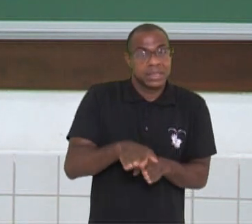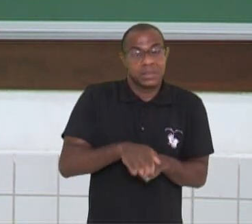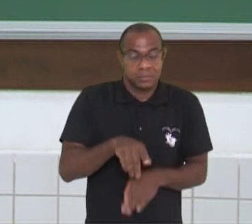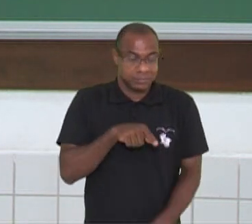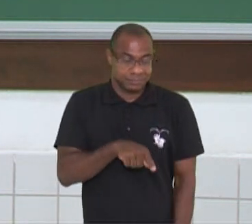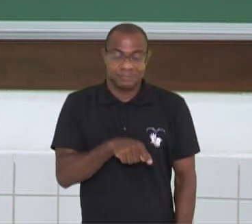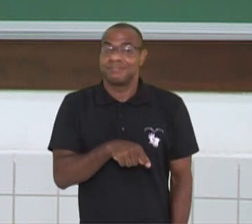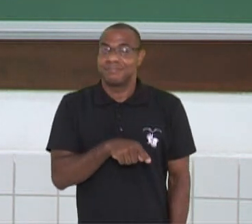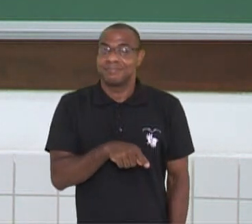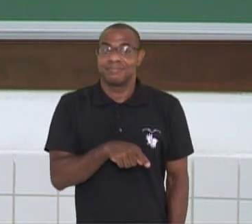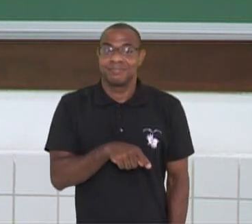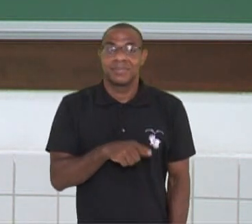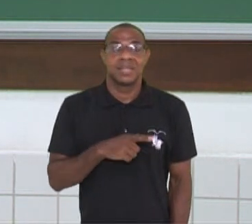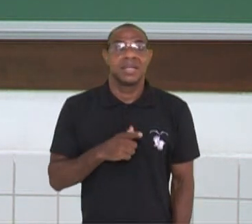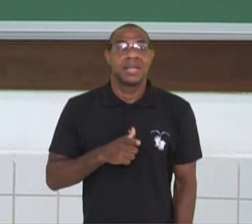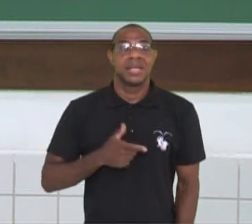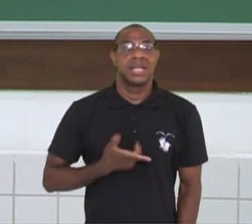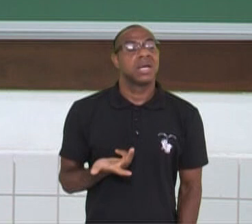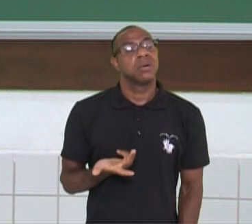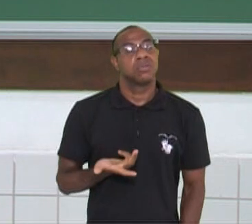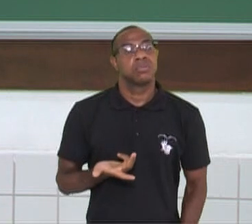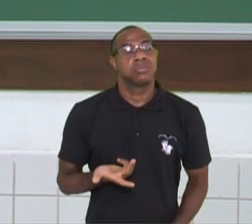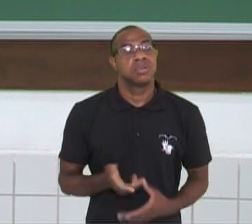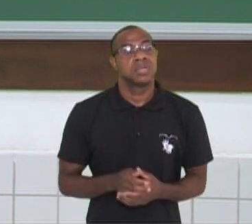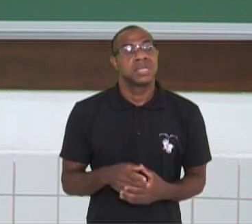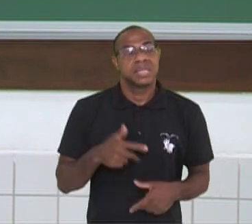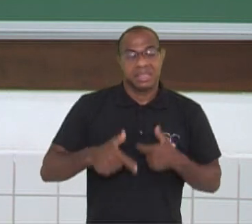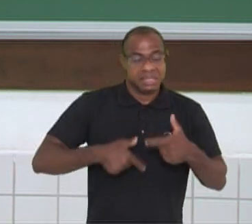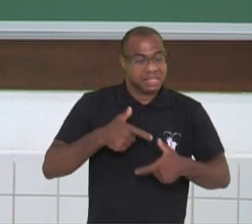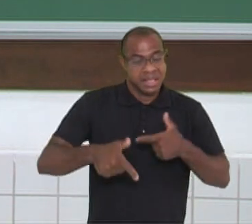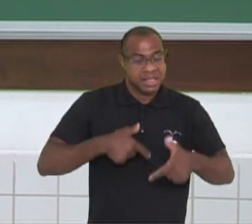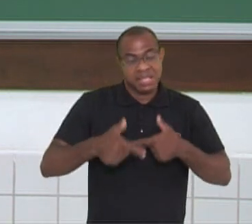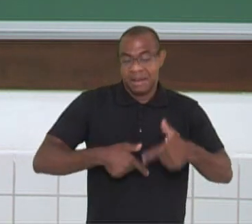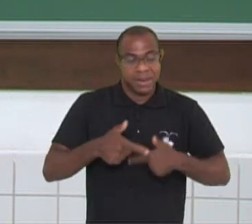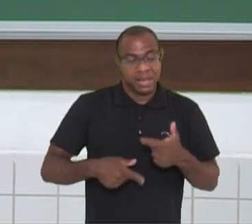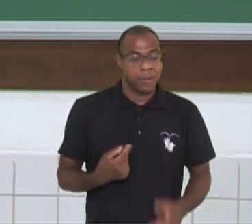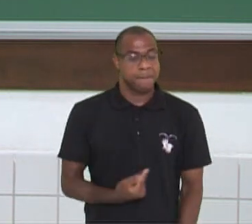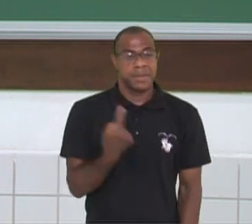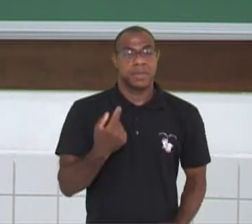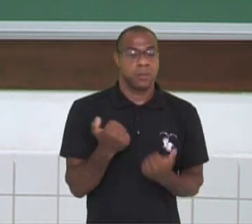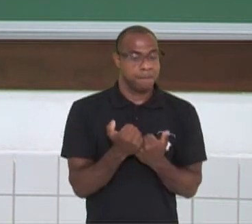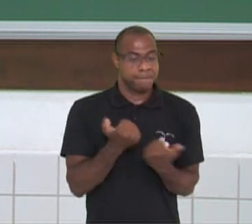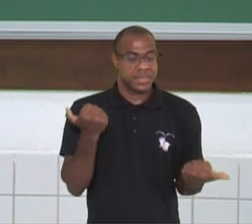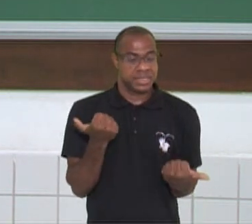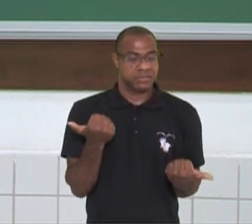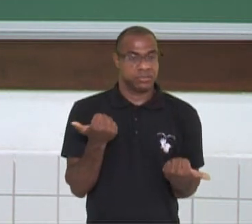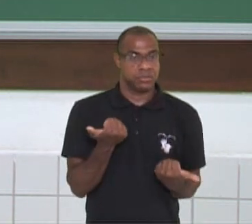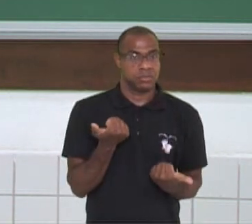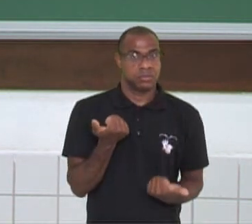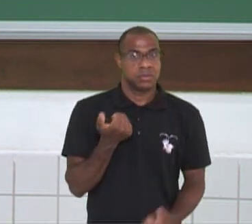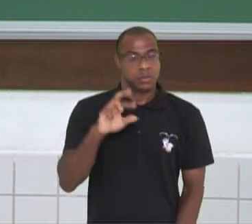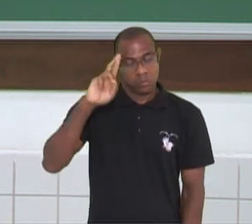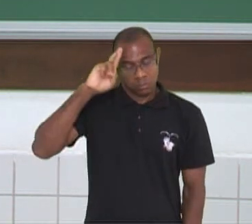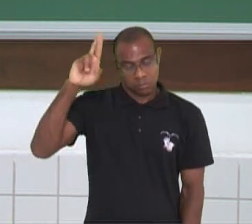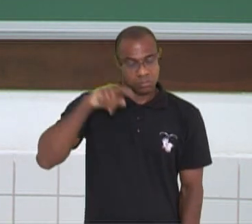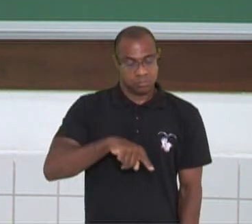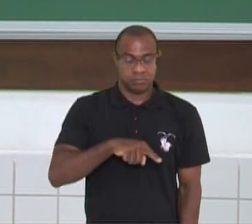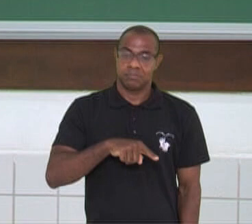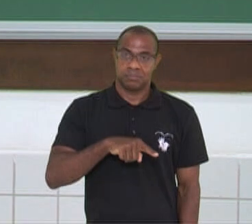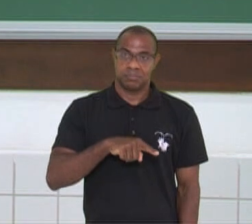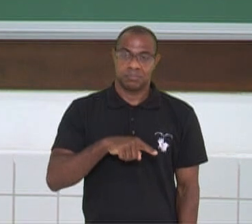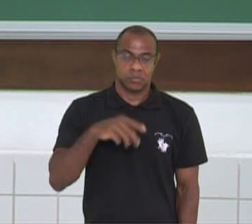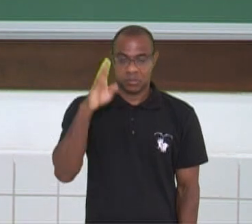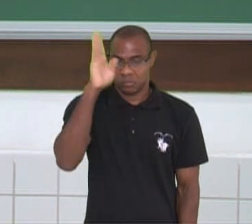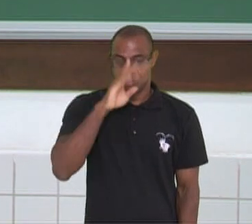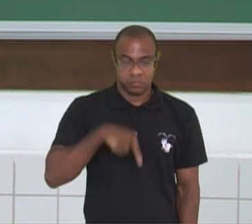de gabinete de governo, ele seria uma espécie de primeiro-ministro, o chefe de governo propriamente dito do